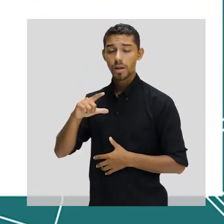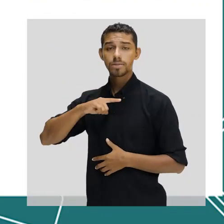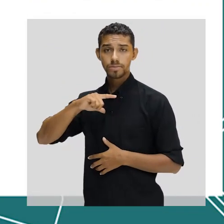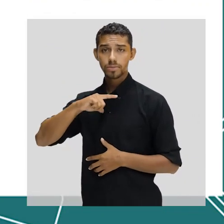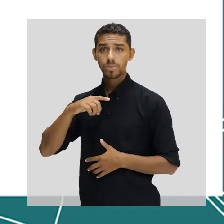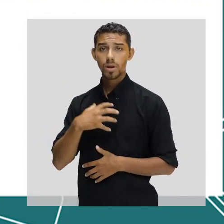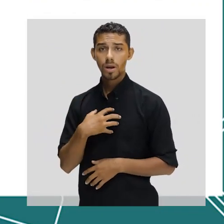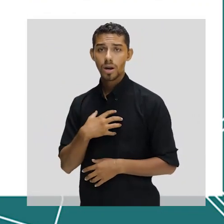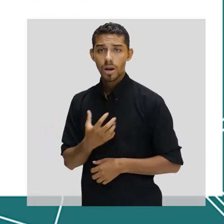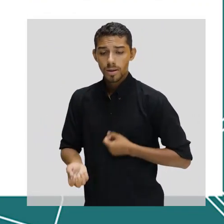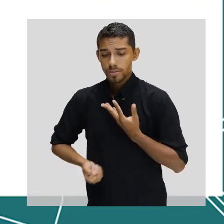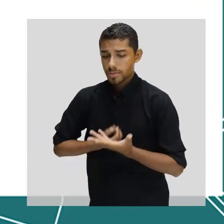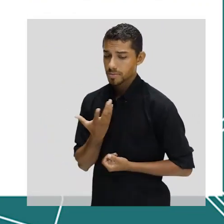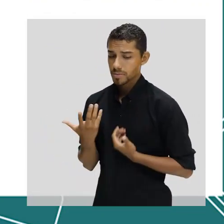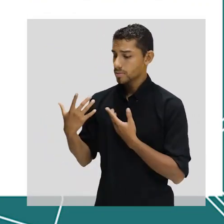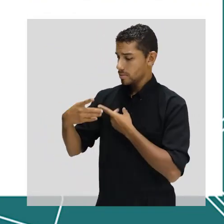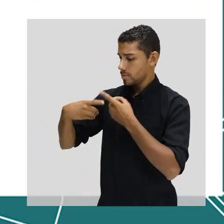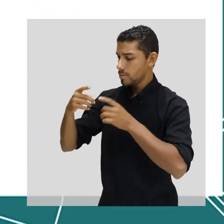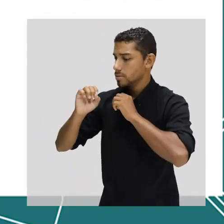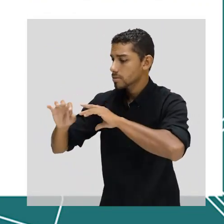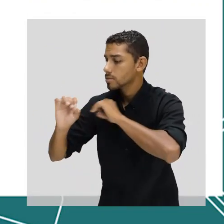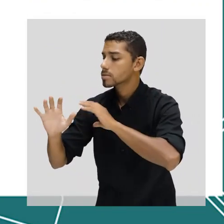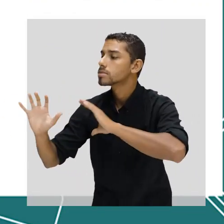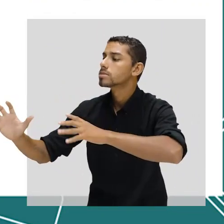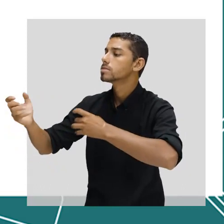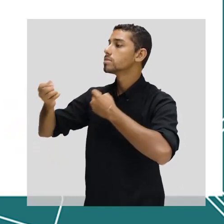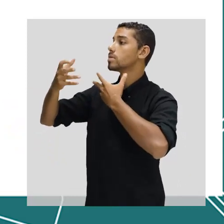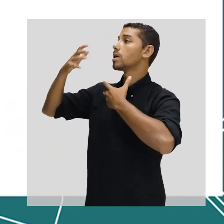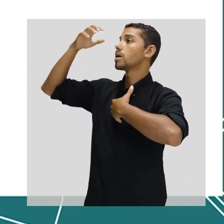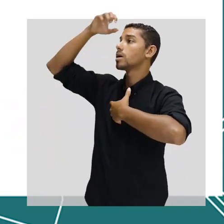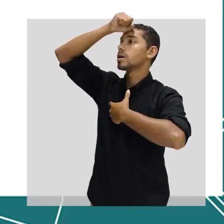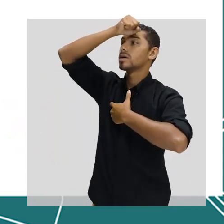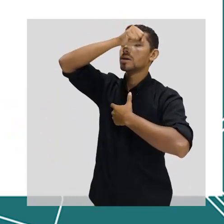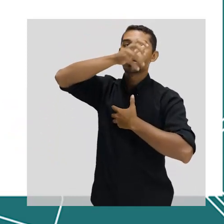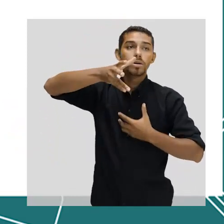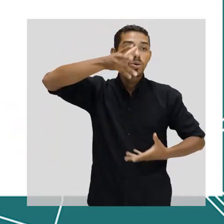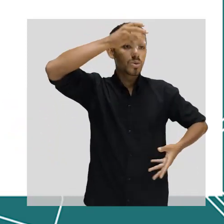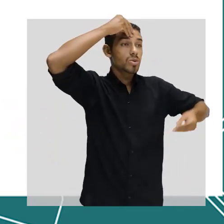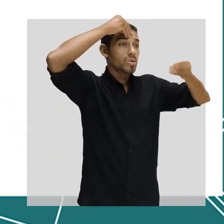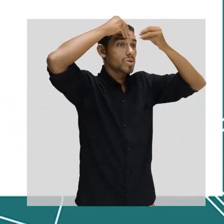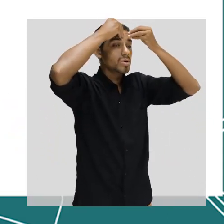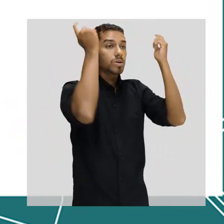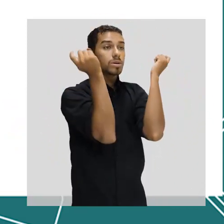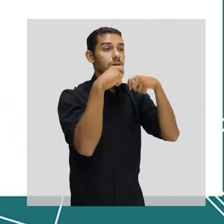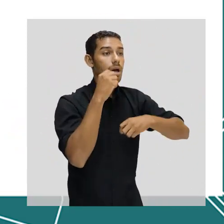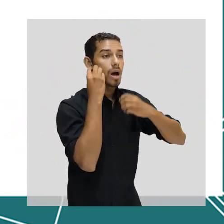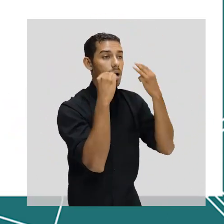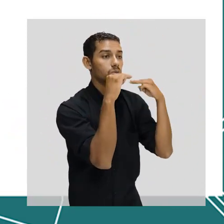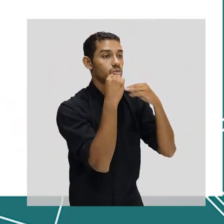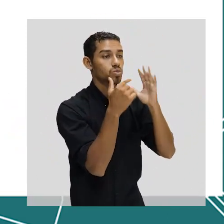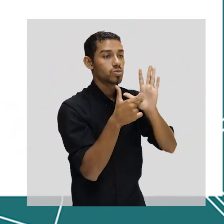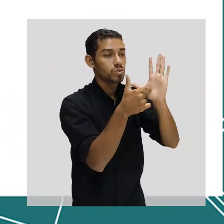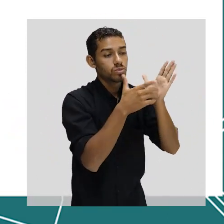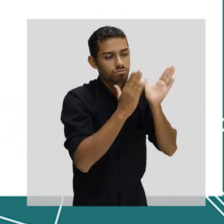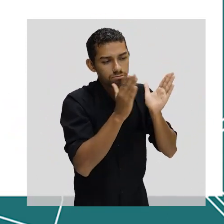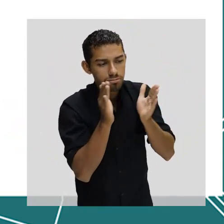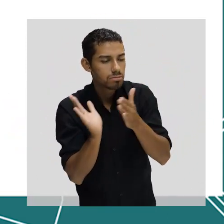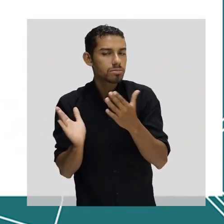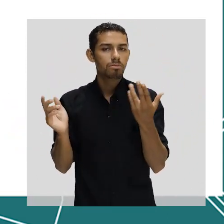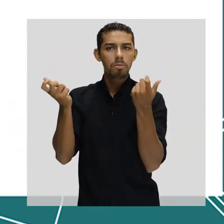dois grupos, um vermelho e um azul, e as peças cantadas por ambos são de origem anônima. As músicas escritas por diferentes poetas, com um teor